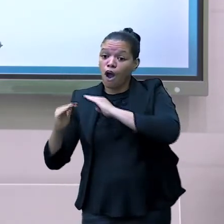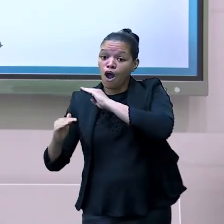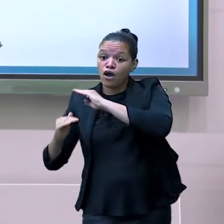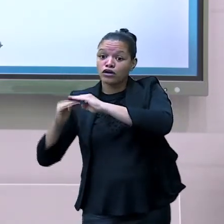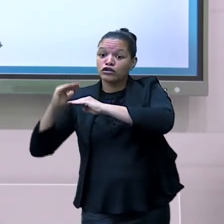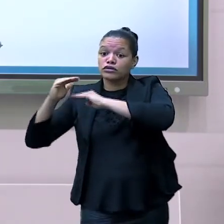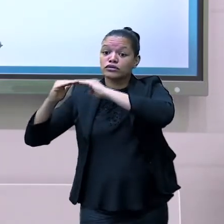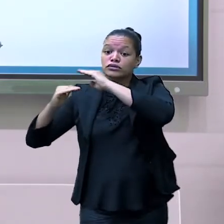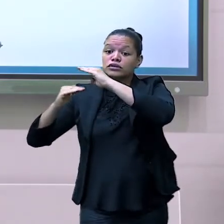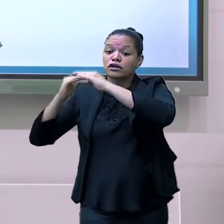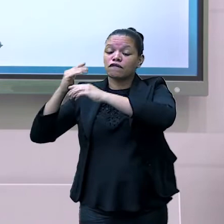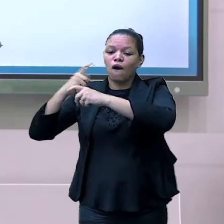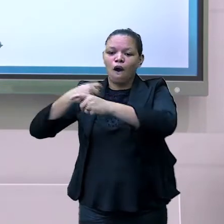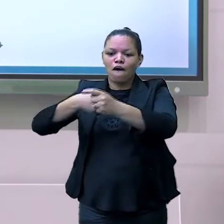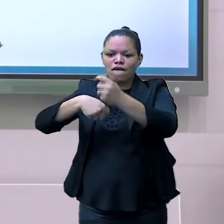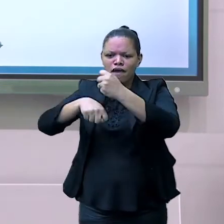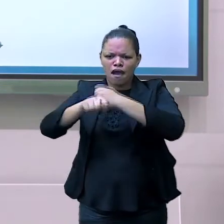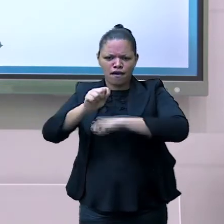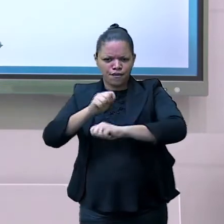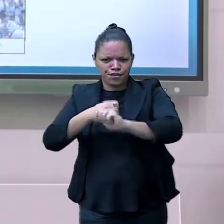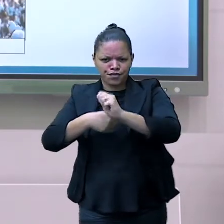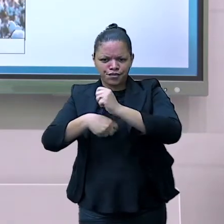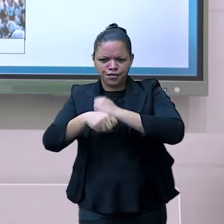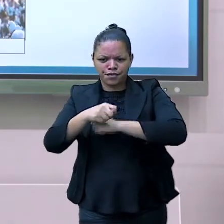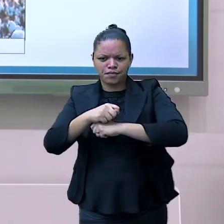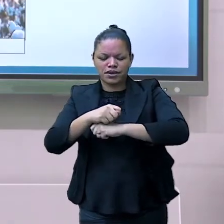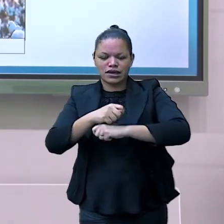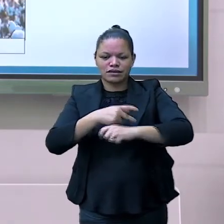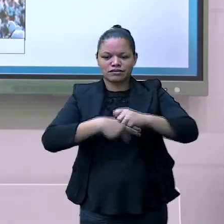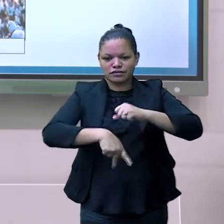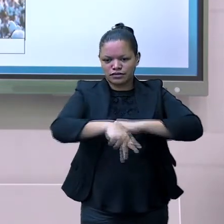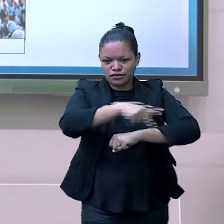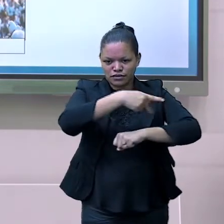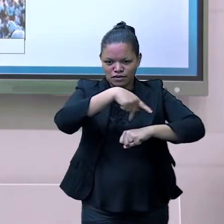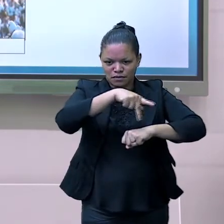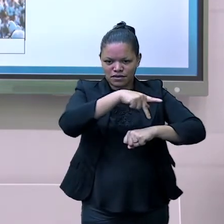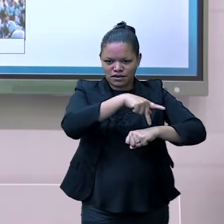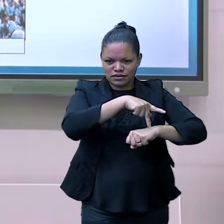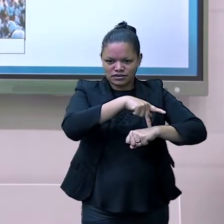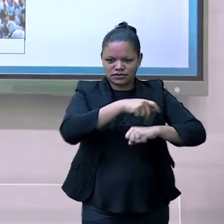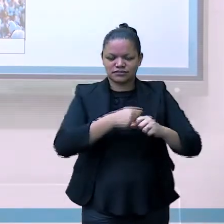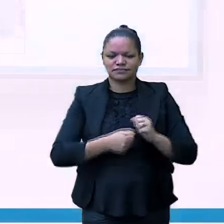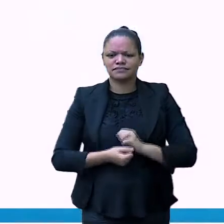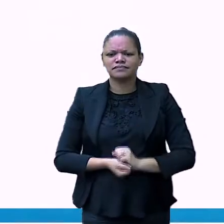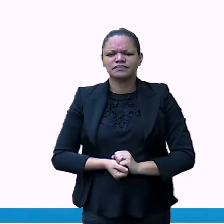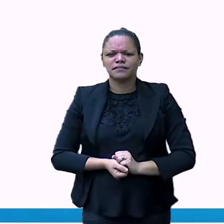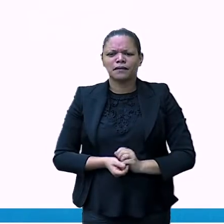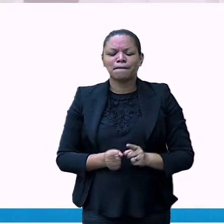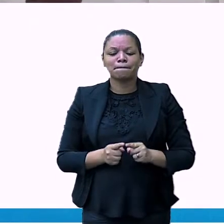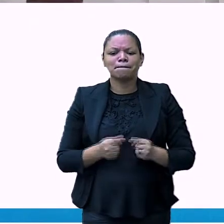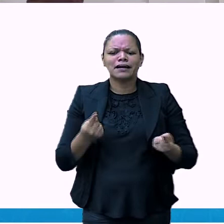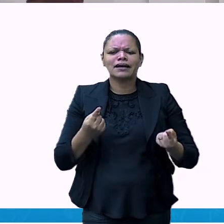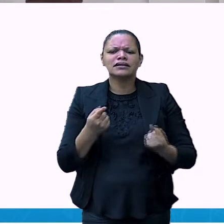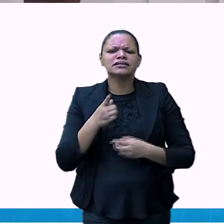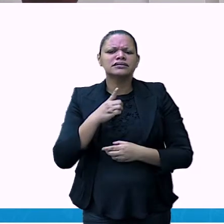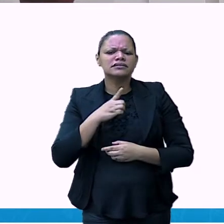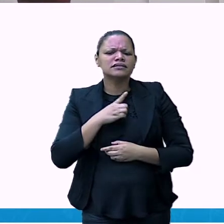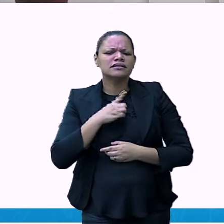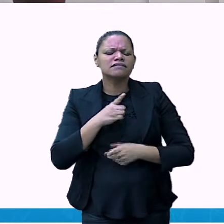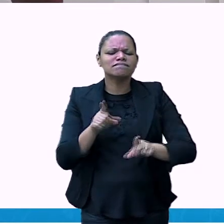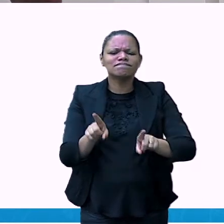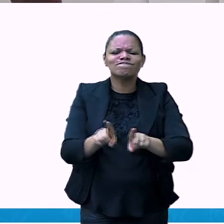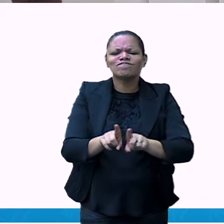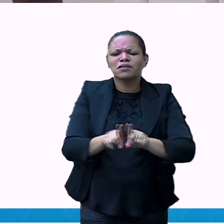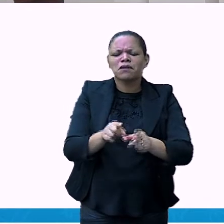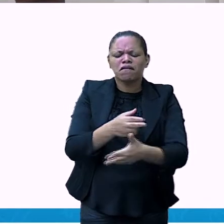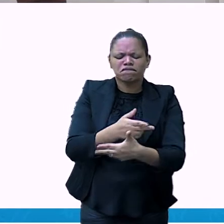aqui garantir o sustento da sua população. Produtos exportados pelo Brasil são